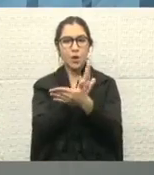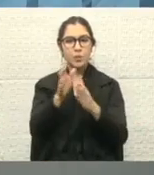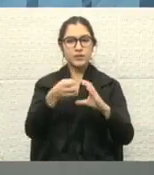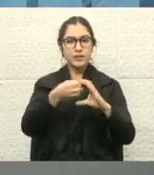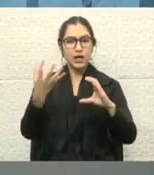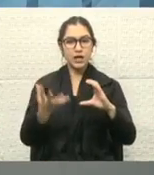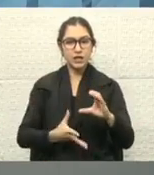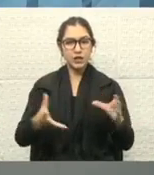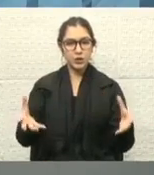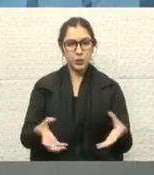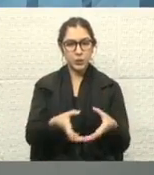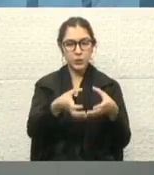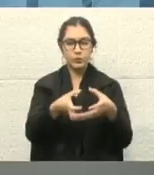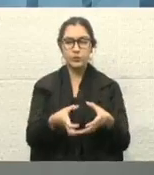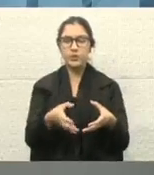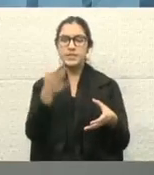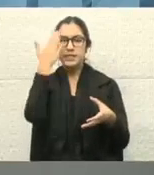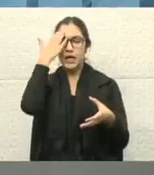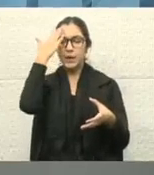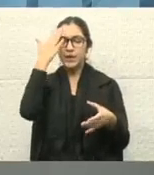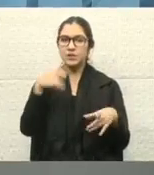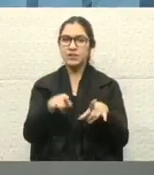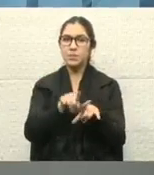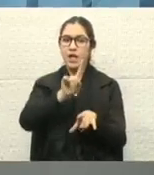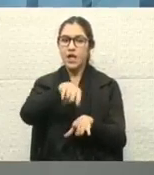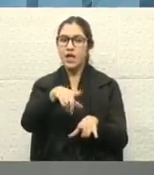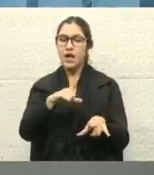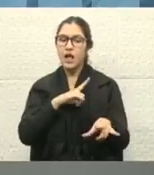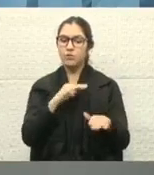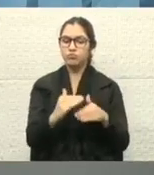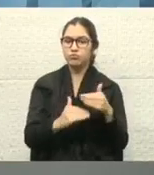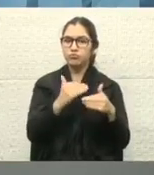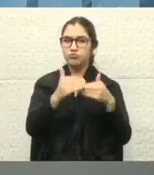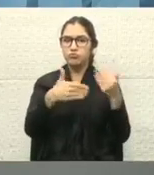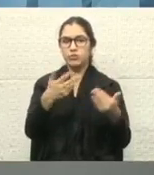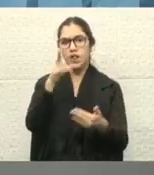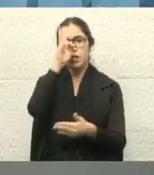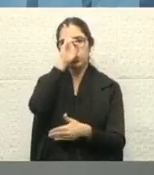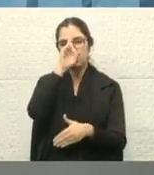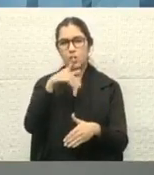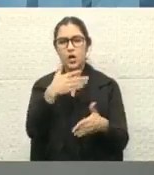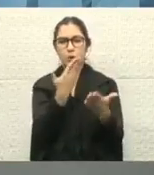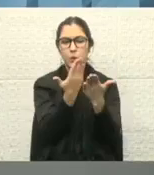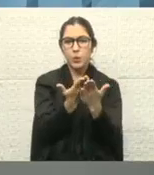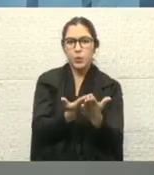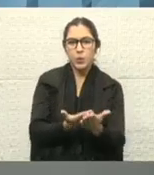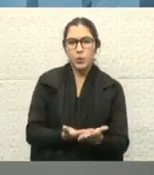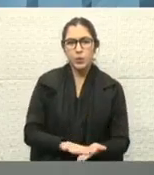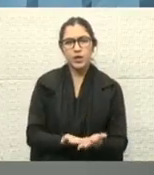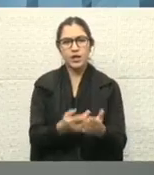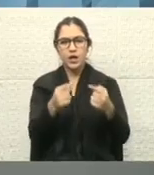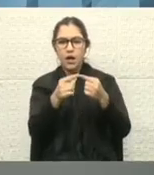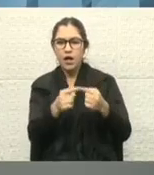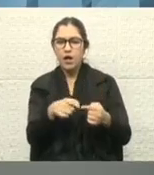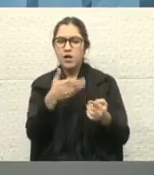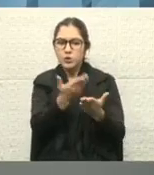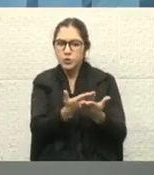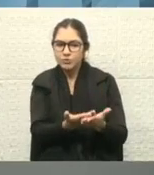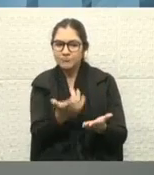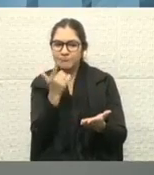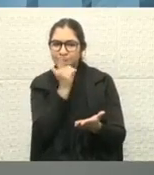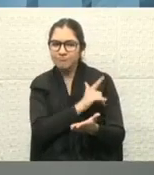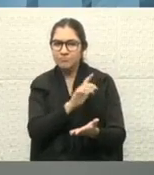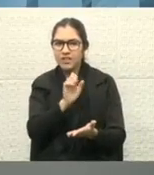desse conjunto, sabendo que ele foi sendo construído ao longo da história, foi sendo estudado devido a esse estudo